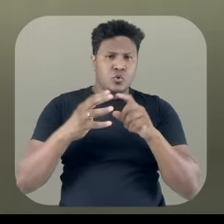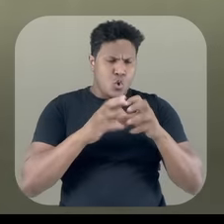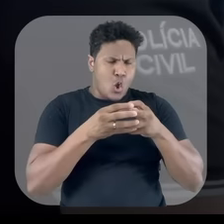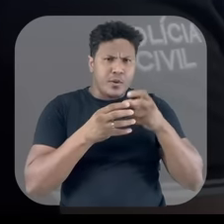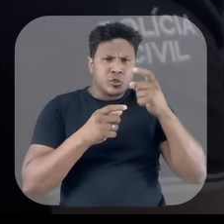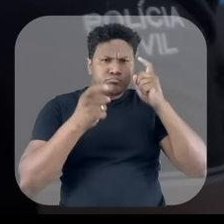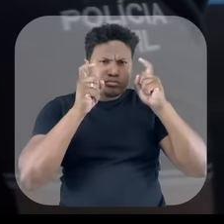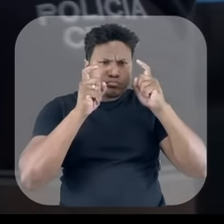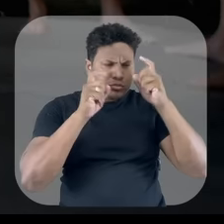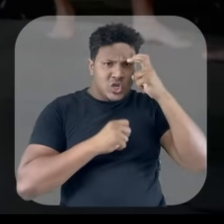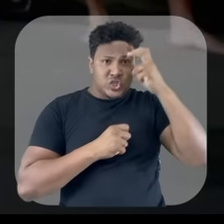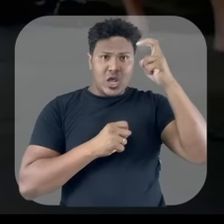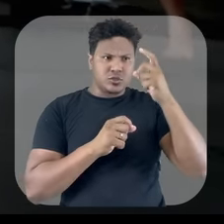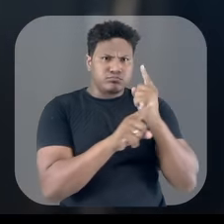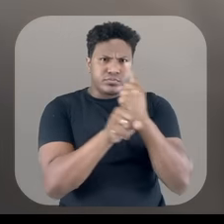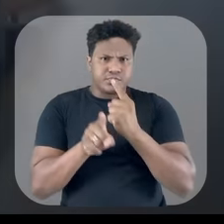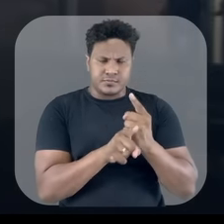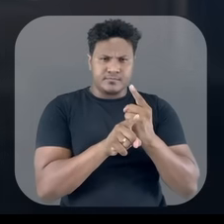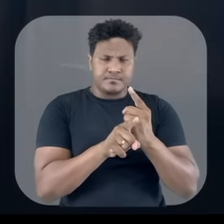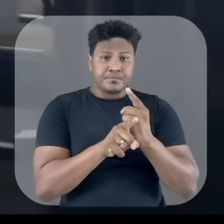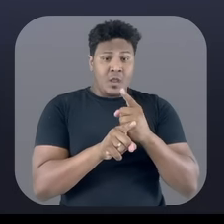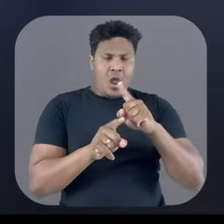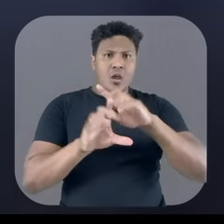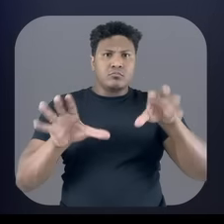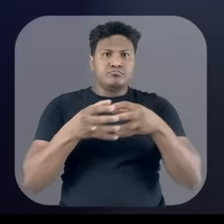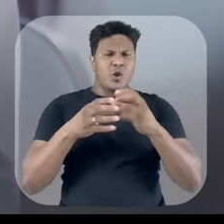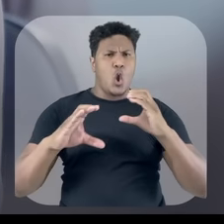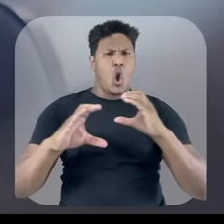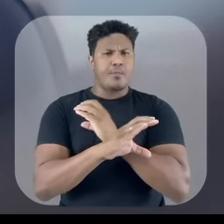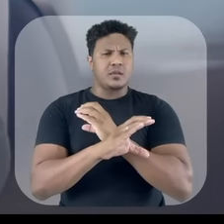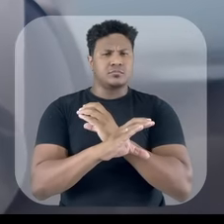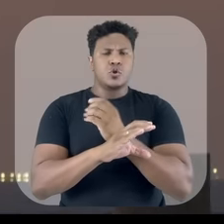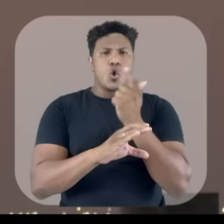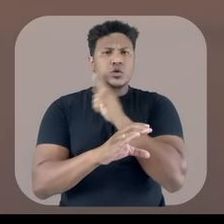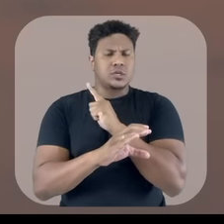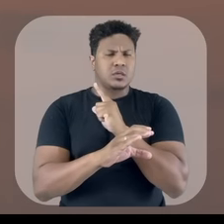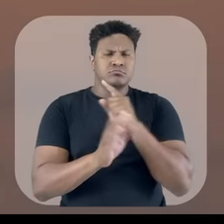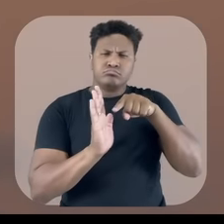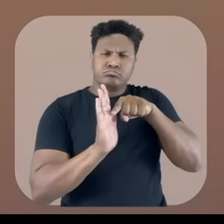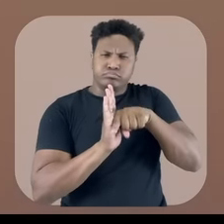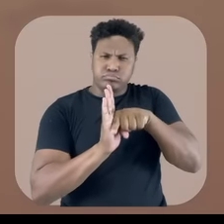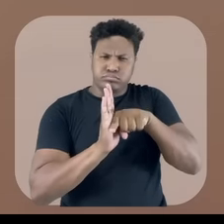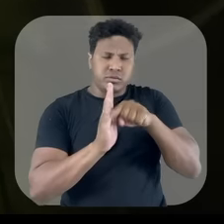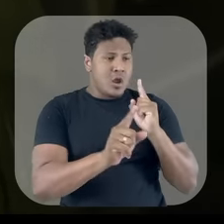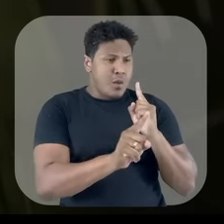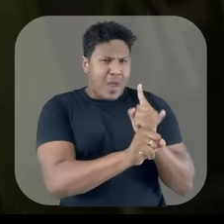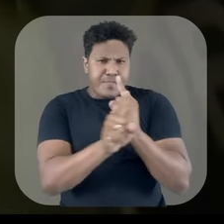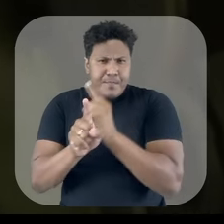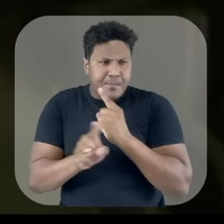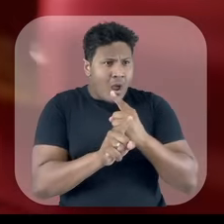Centro Integrado de Inteligência e o Centro de Apoio e Cuidado. Um trabalho integrado que traz mais rapidez